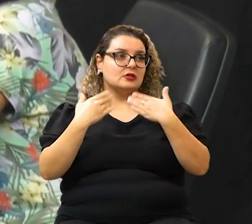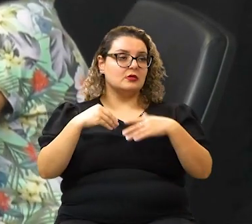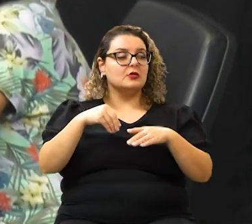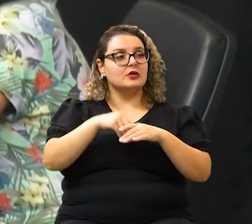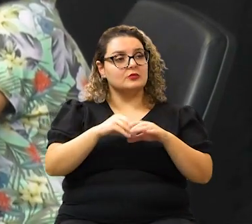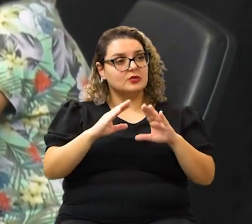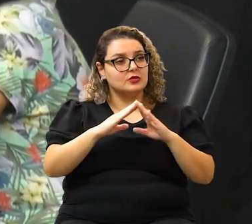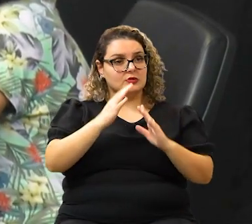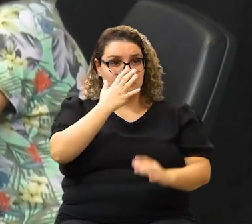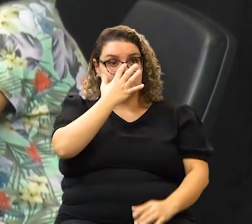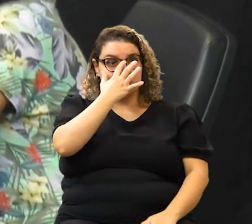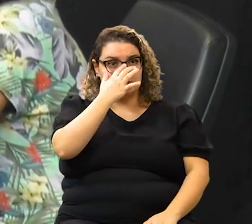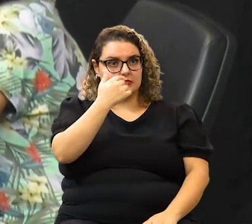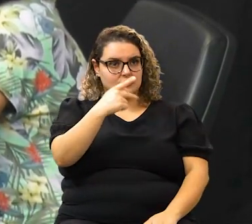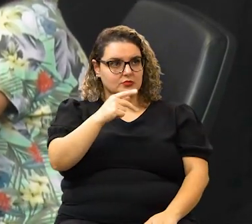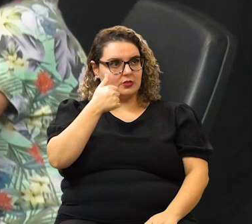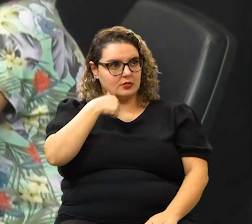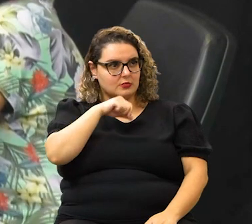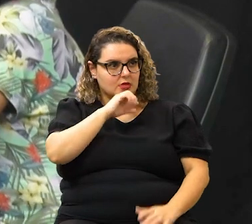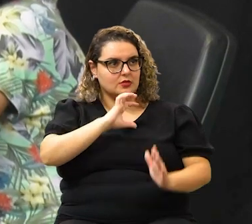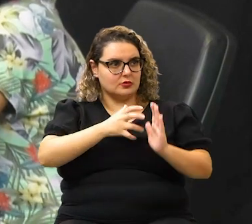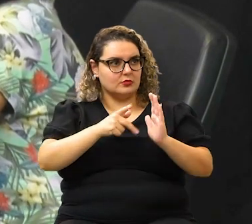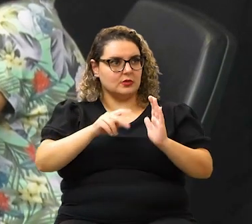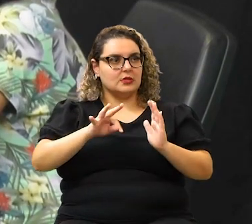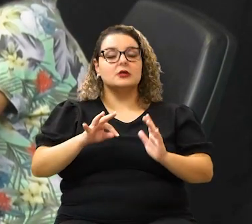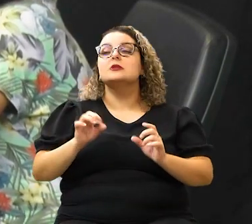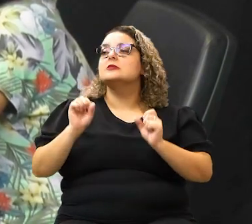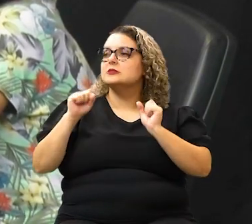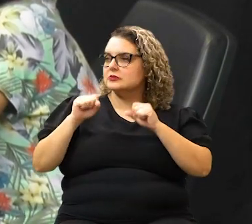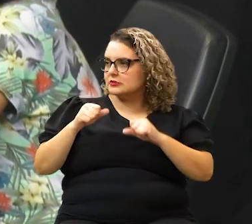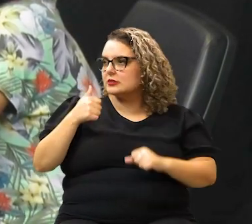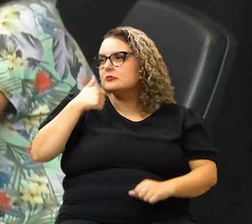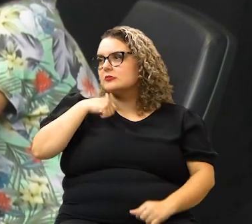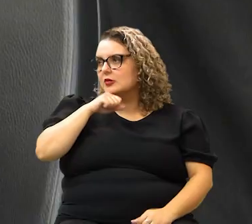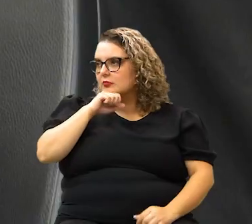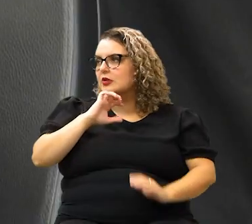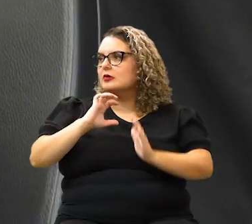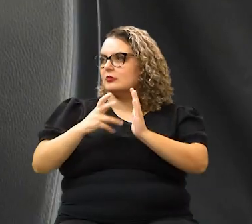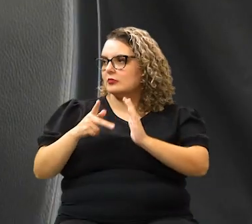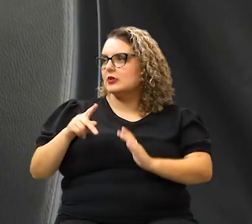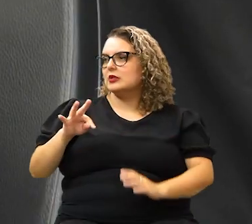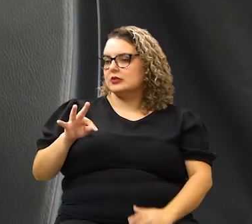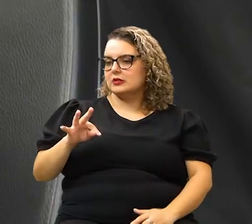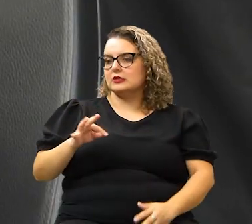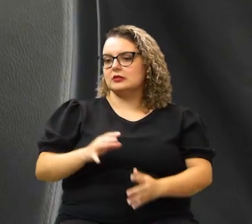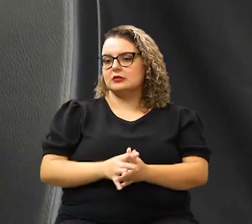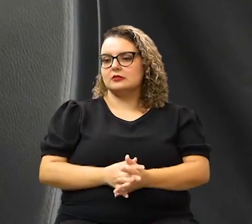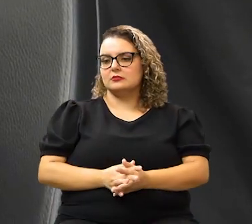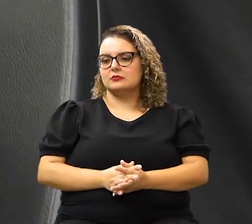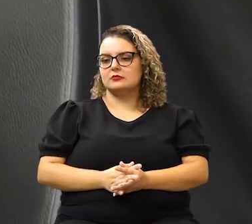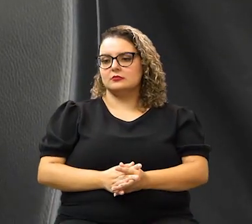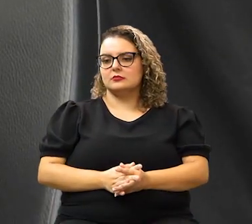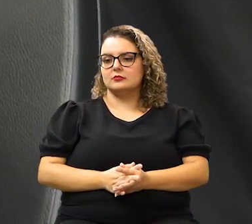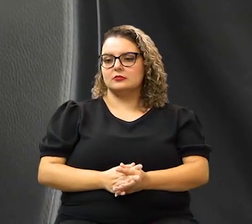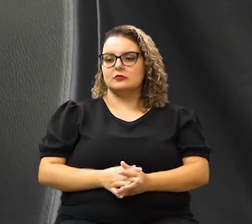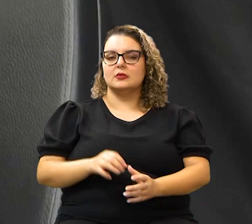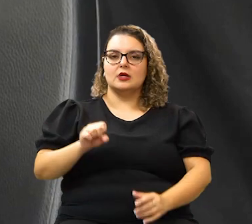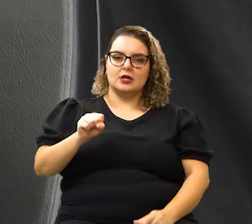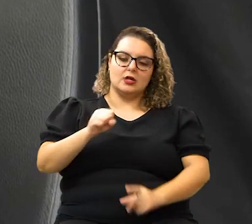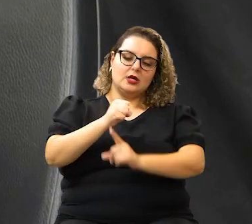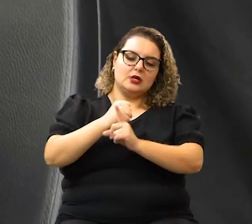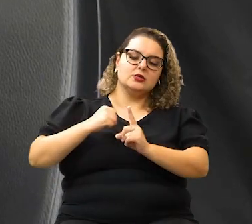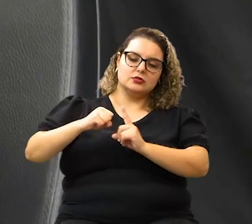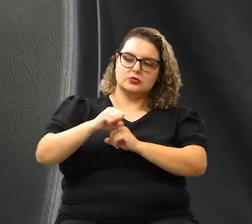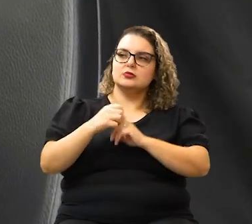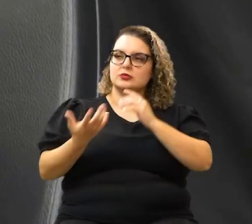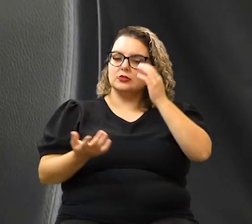com isso. Sua mãe também era do PT ou não? A minha mãe era do PT. Tá. A minha mãe é socióloga, então também tem